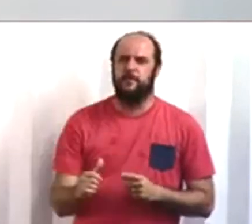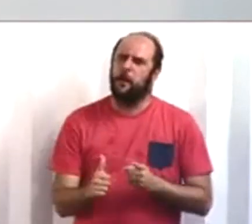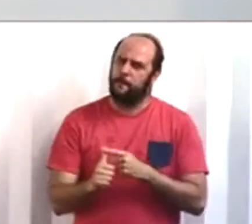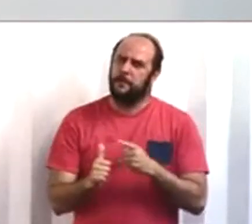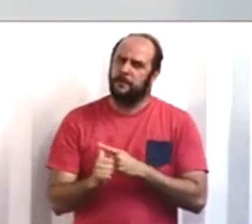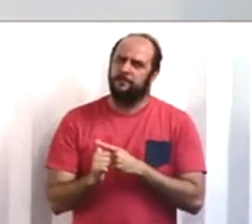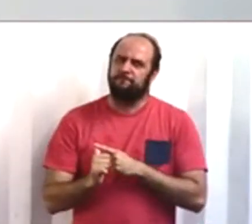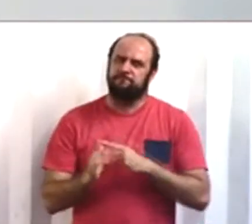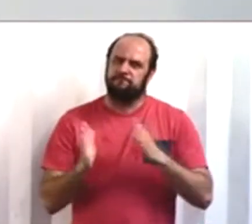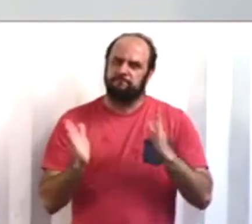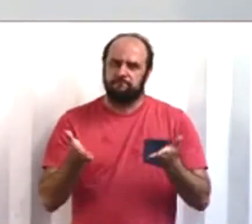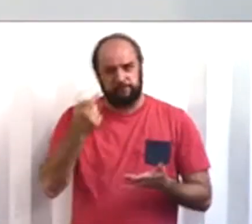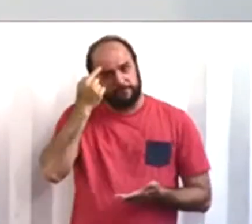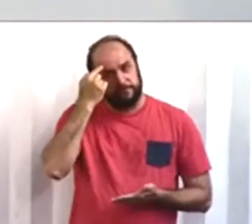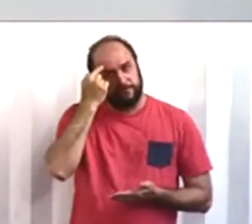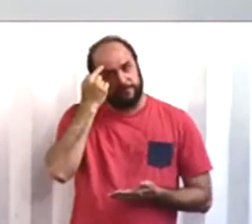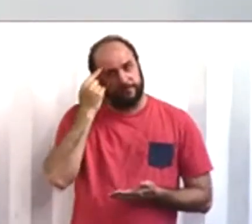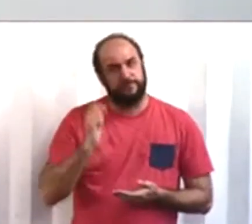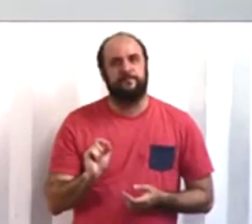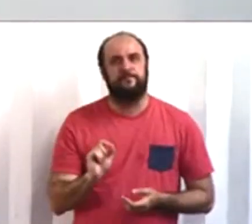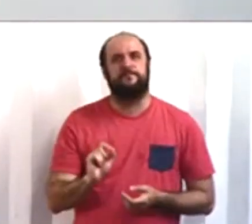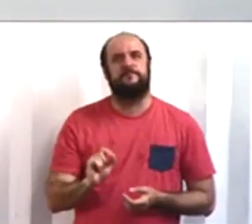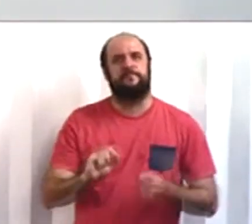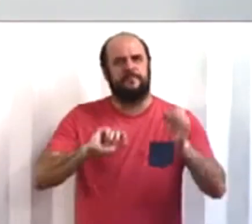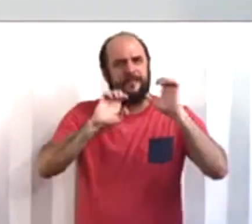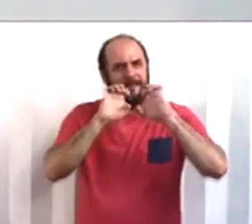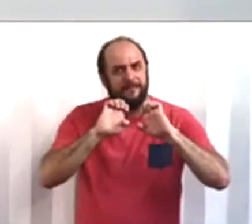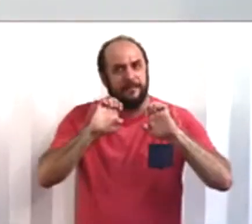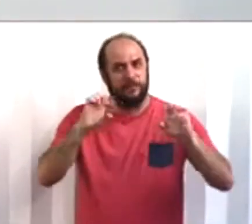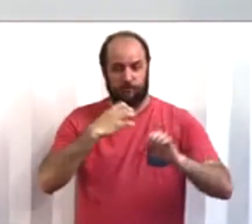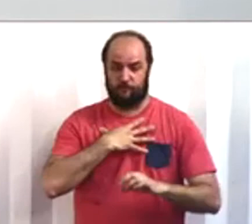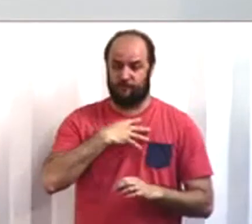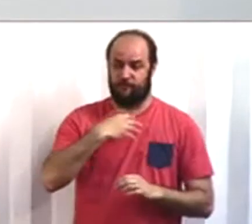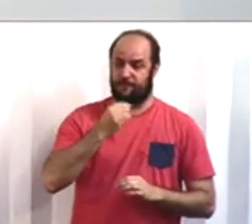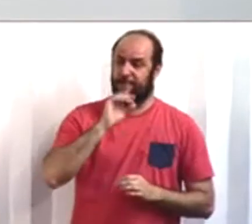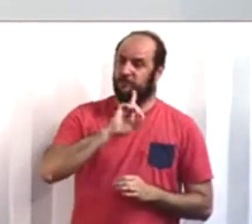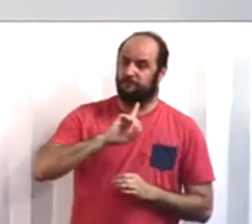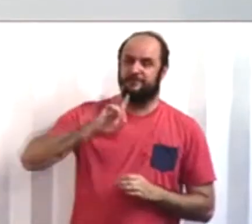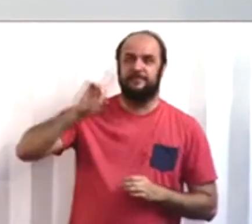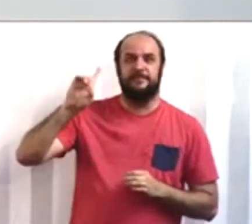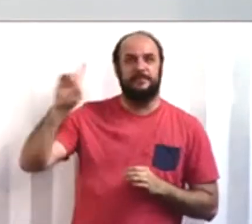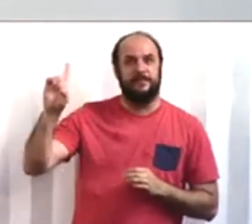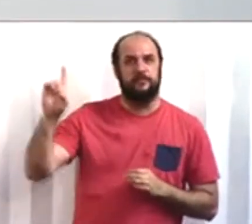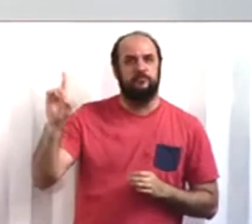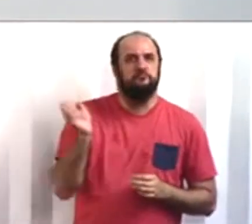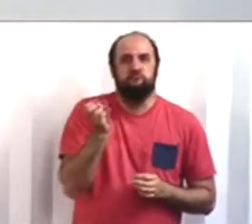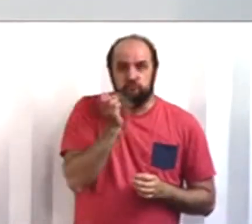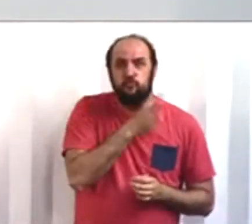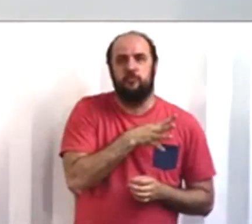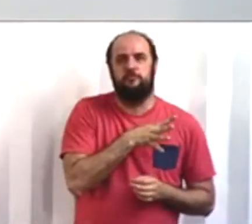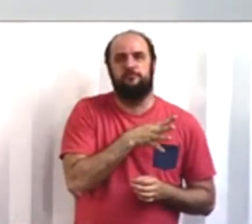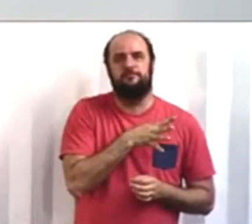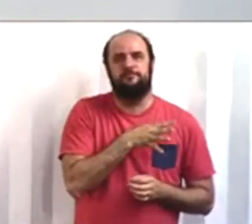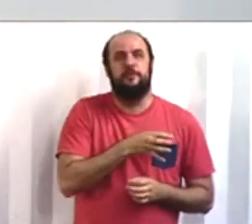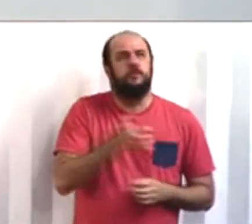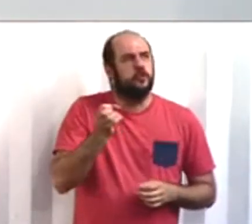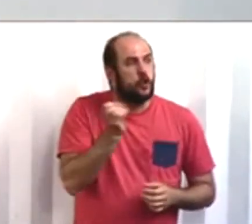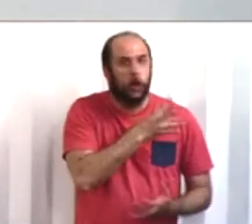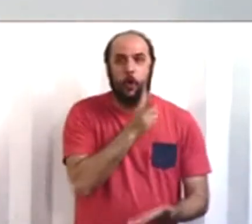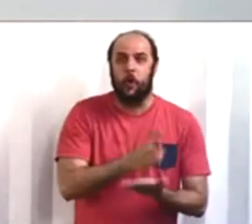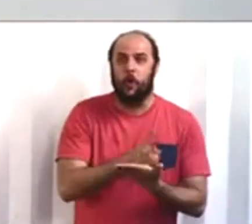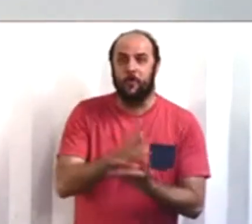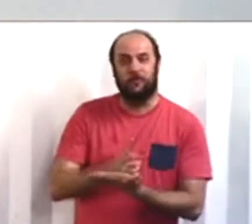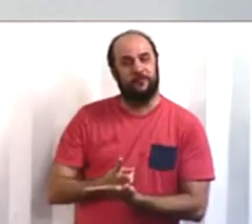gostaria de considerar nessa passagem é que o Evangelho do Filho de Deus é uma coisa nova. E é uma coisa nova sempre,